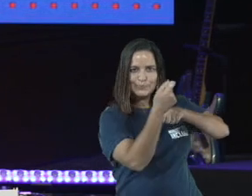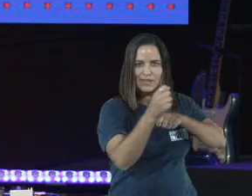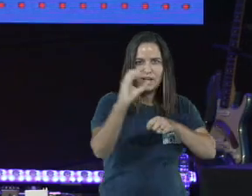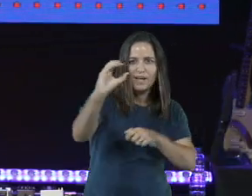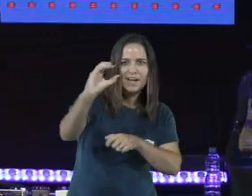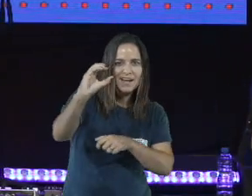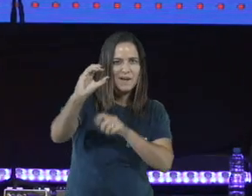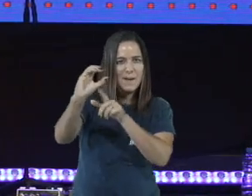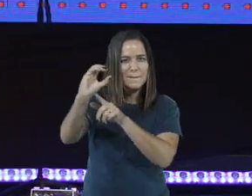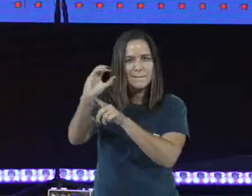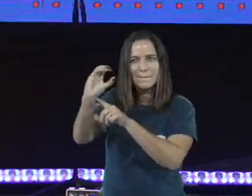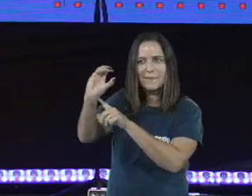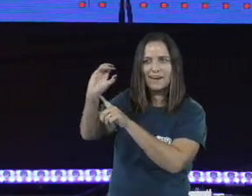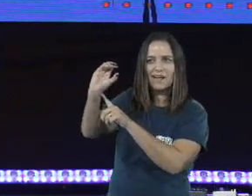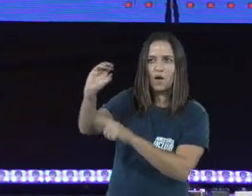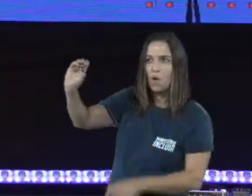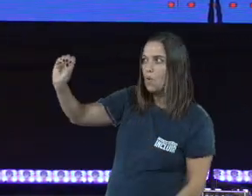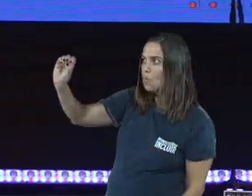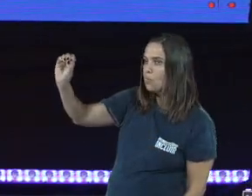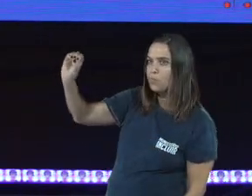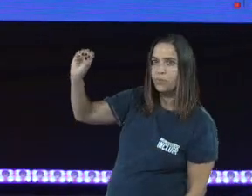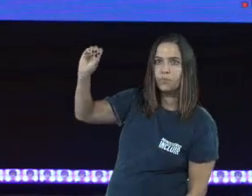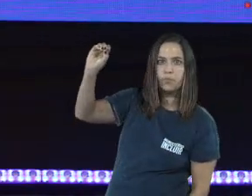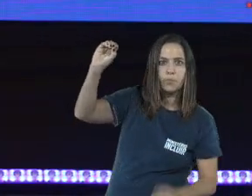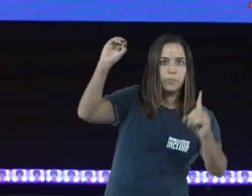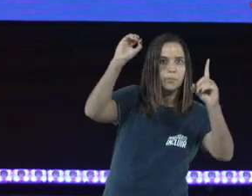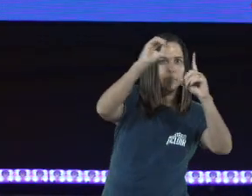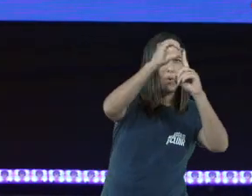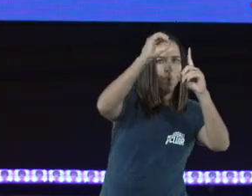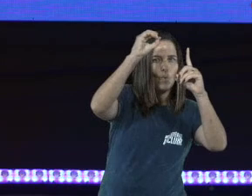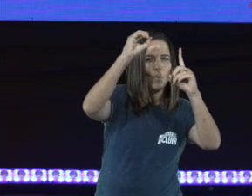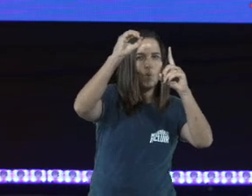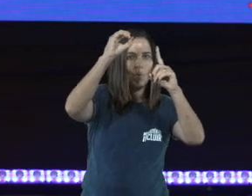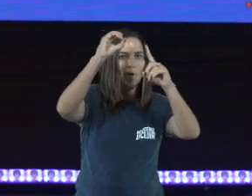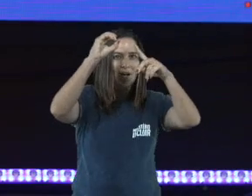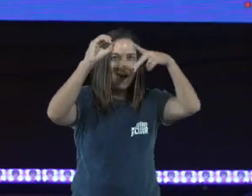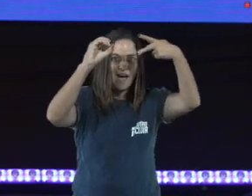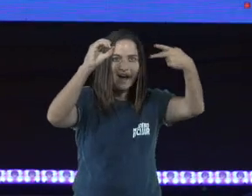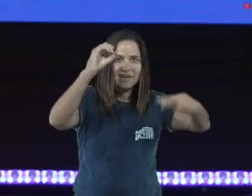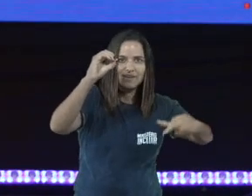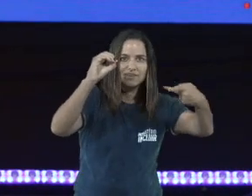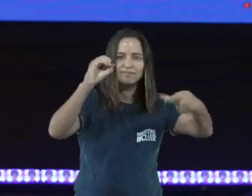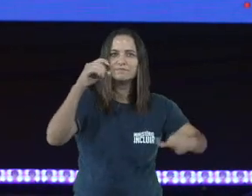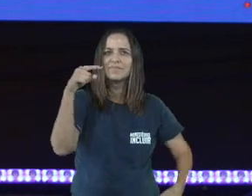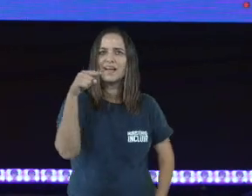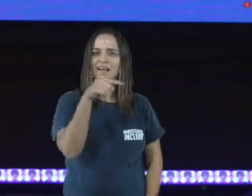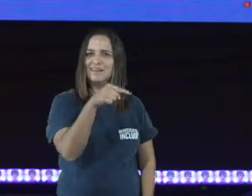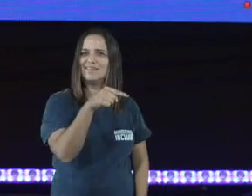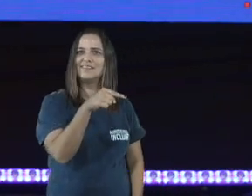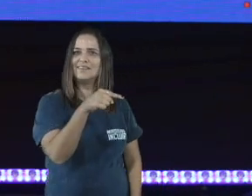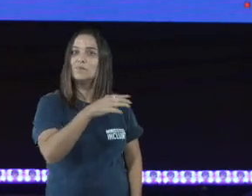o Davi vai lá e termina de Cristo serviço pega uma espada arranca a cabeça pega pelo cabelo e fala